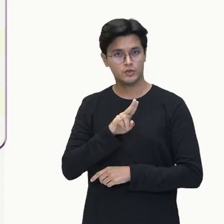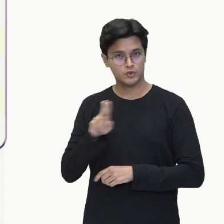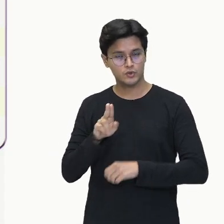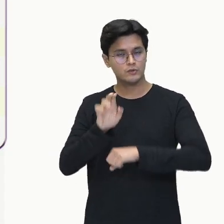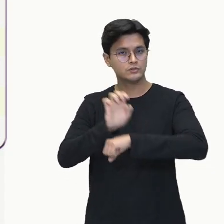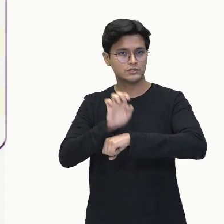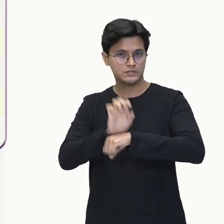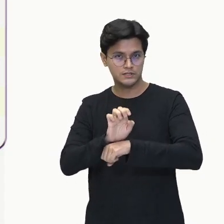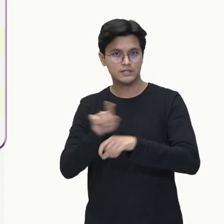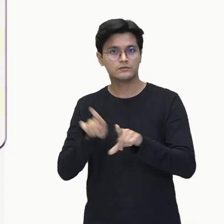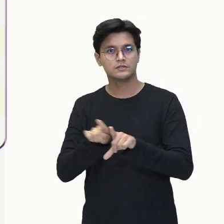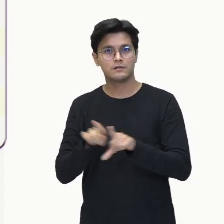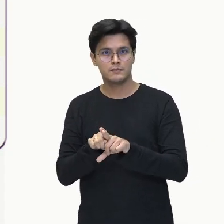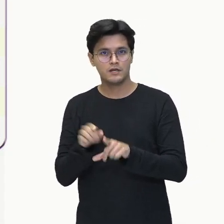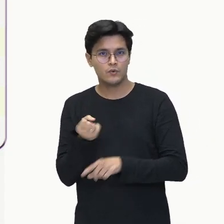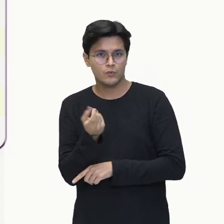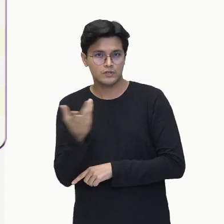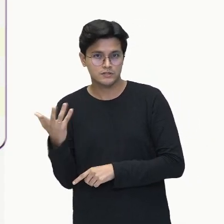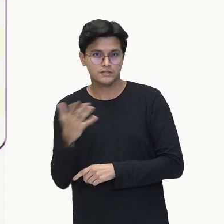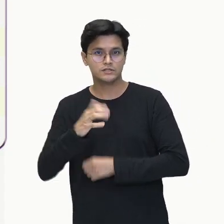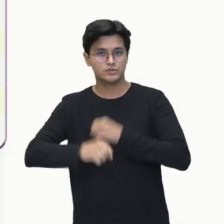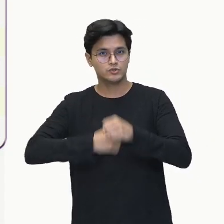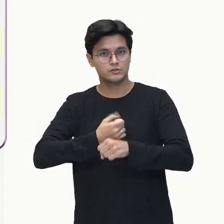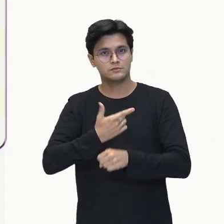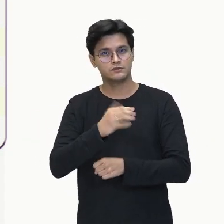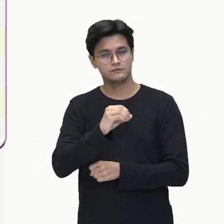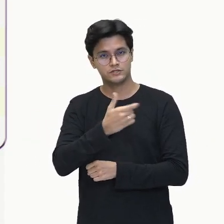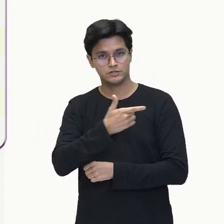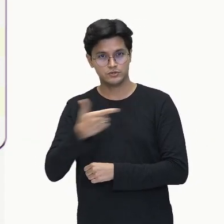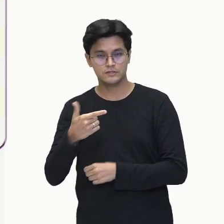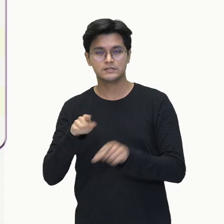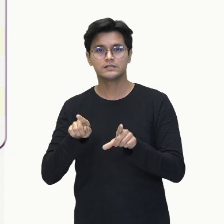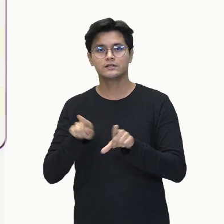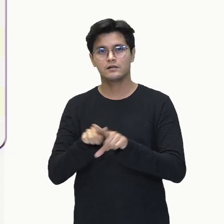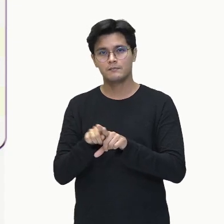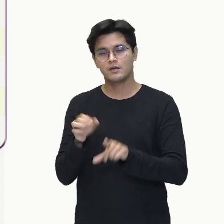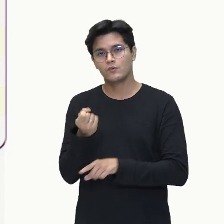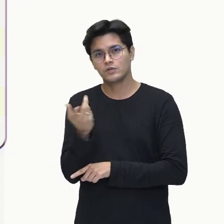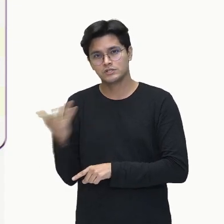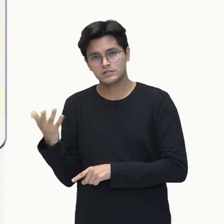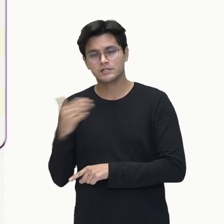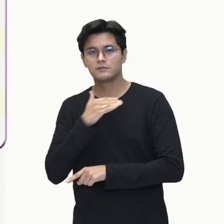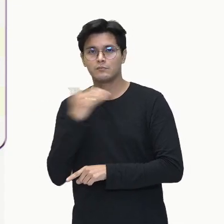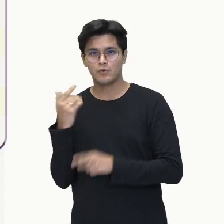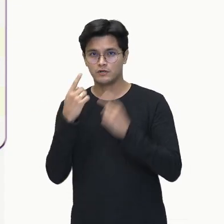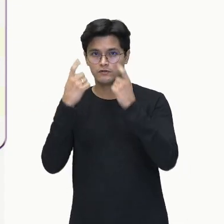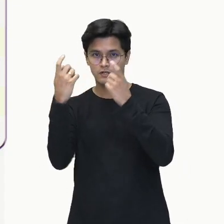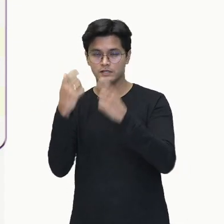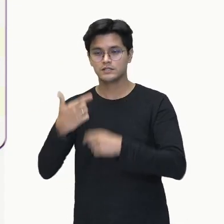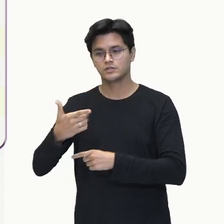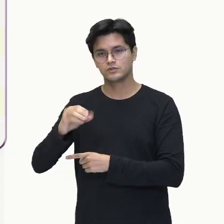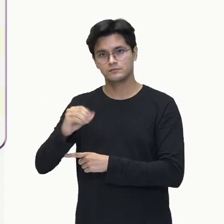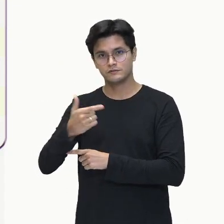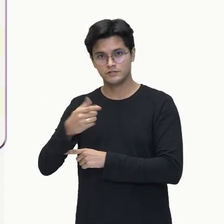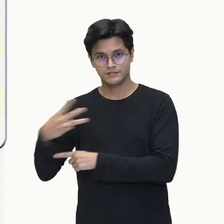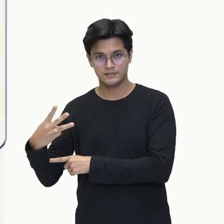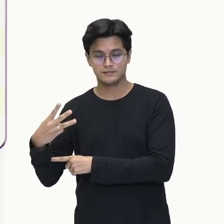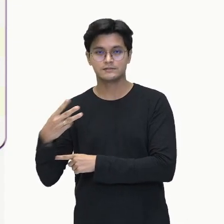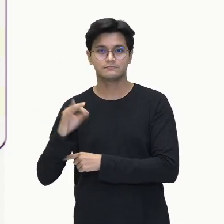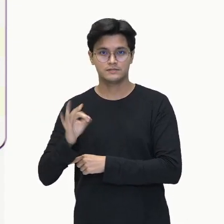para 2022, 2023, e nós temos aqui uma variação em percentual na última